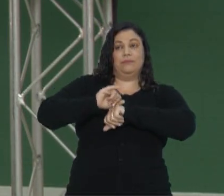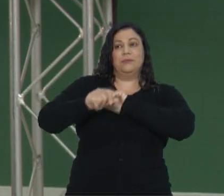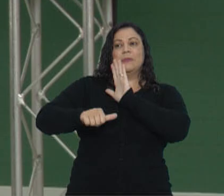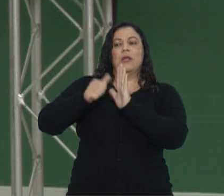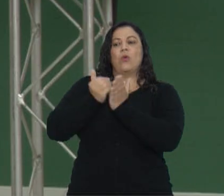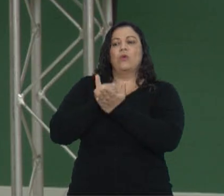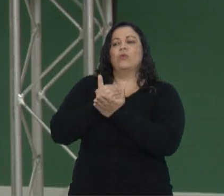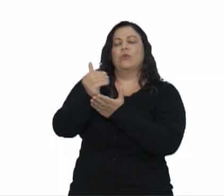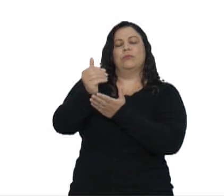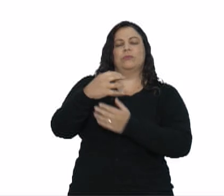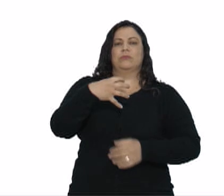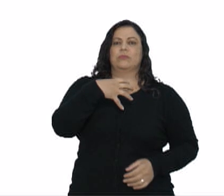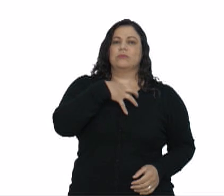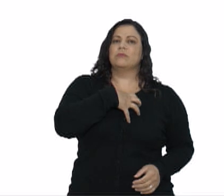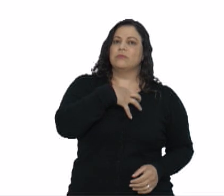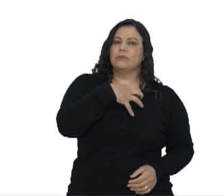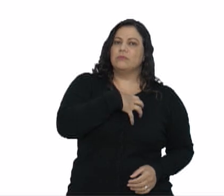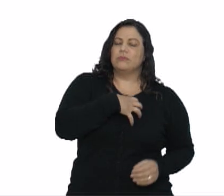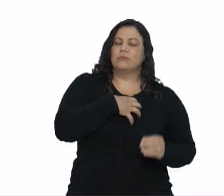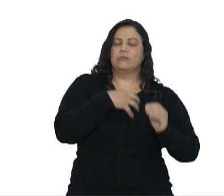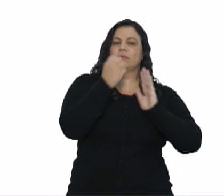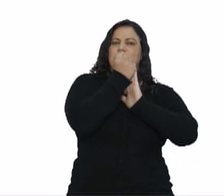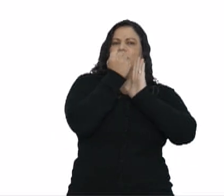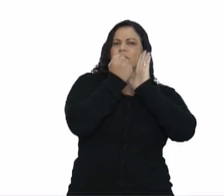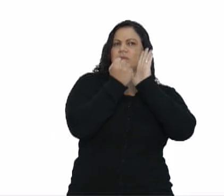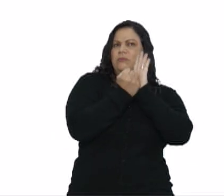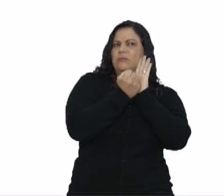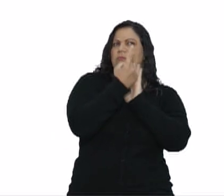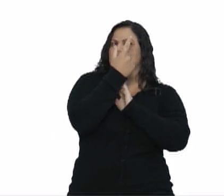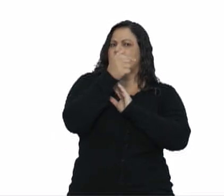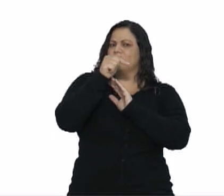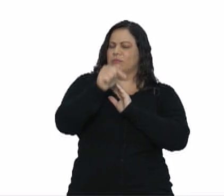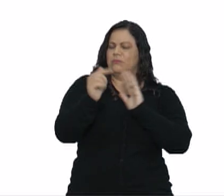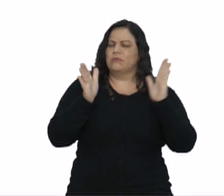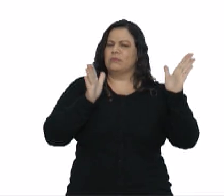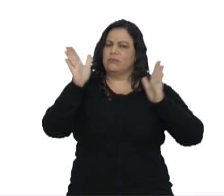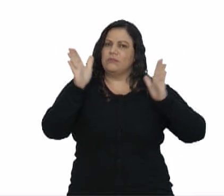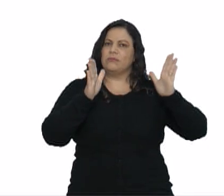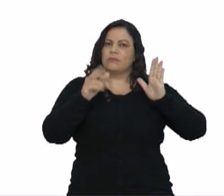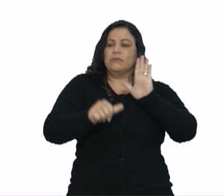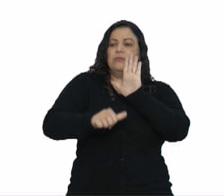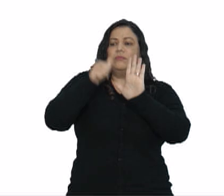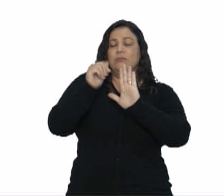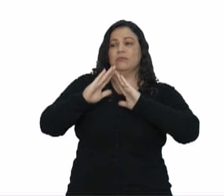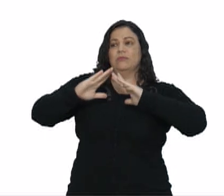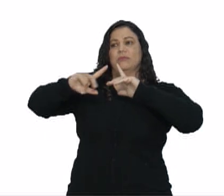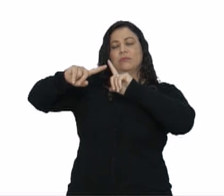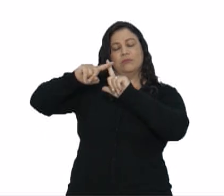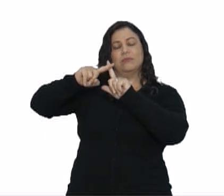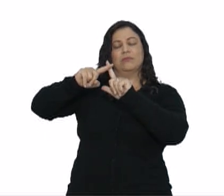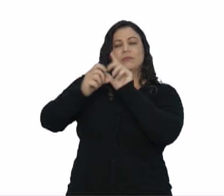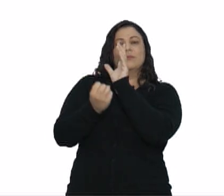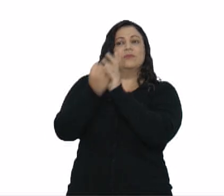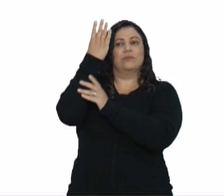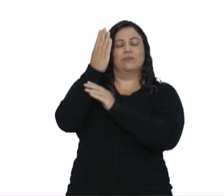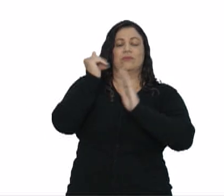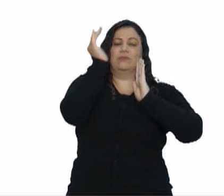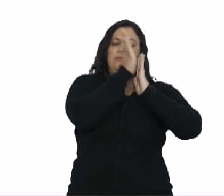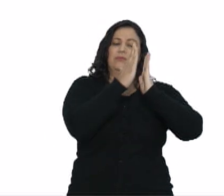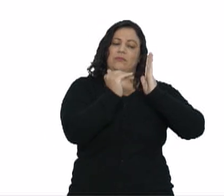Salvador. Metade do século XVII, surgimento das primeiras igrejas barrocas no Brasil, de Salvador e em todo o